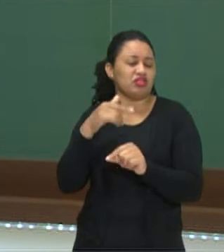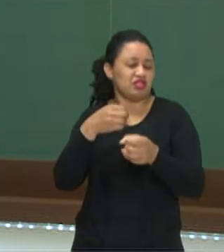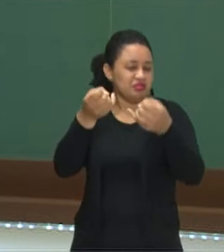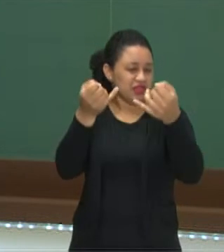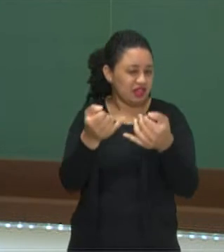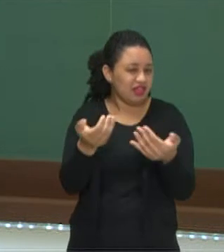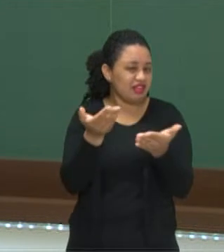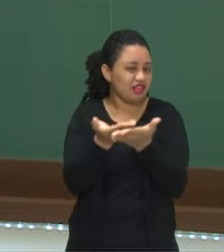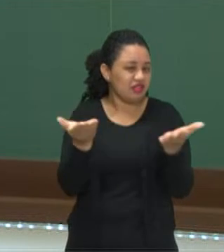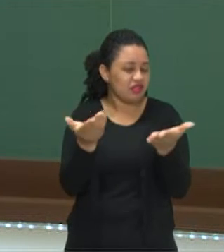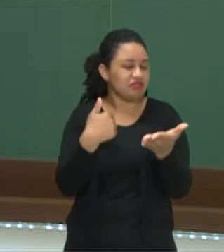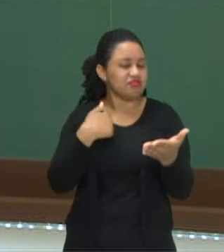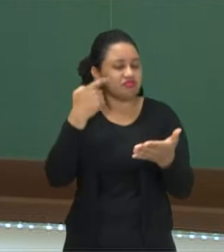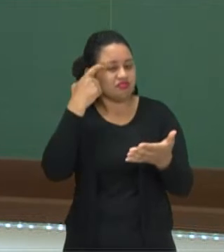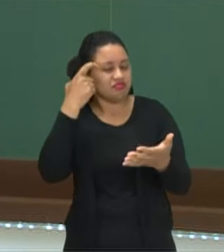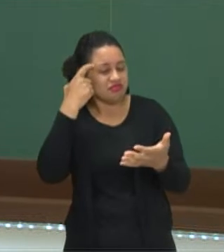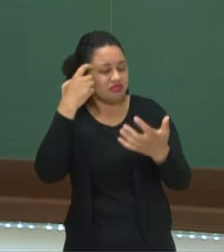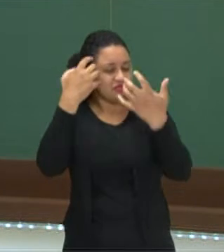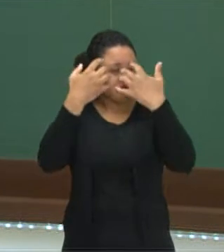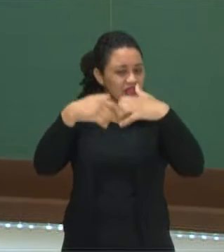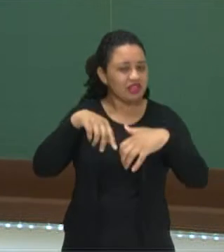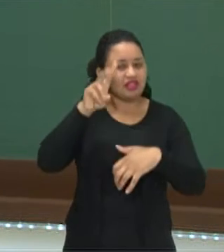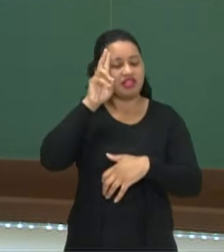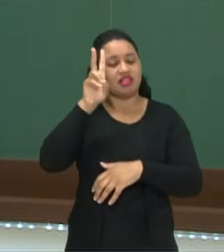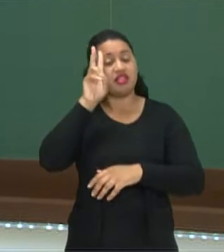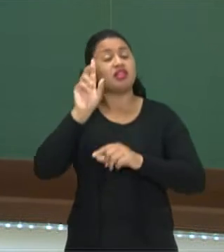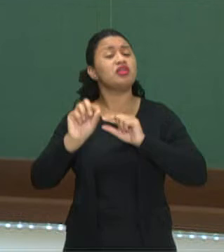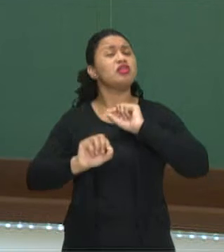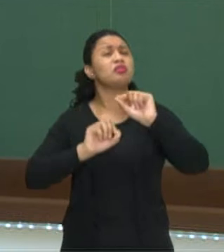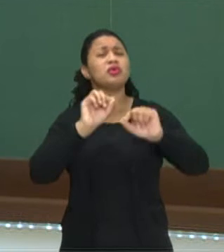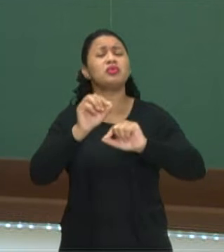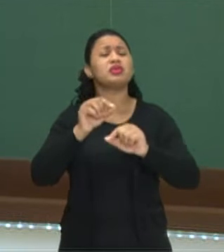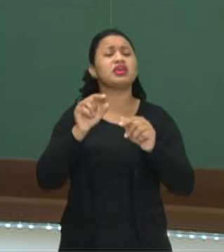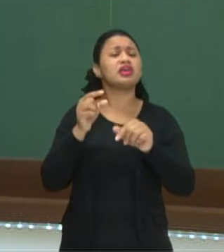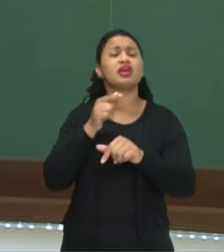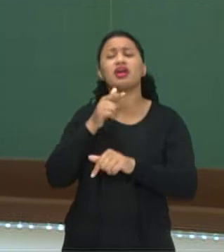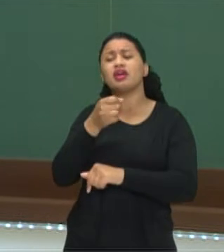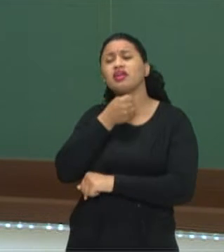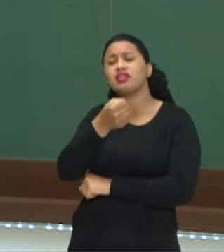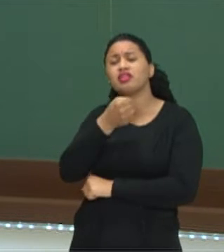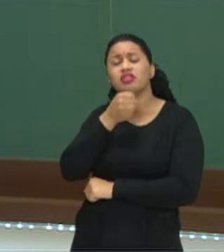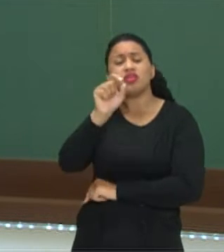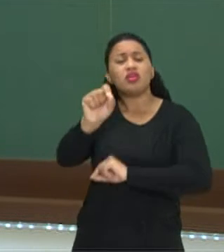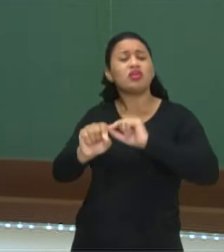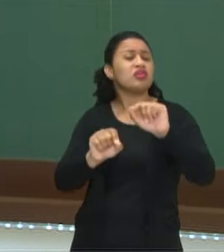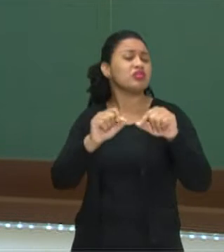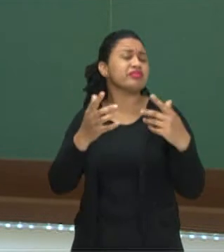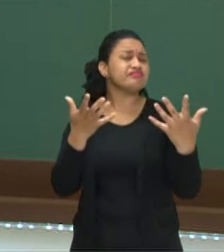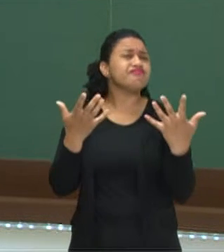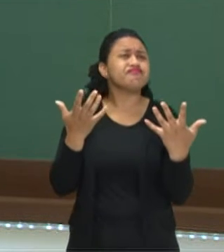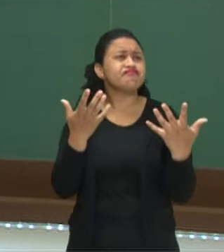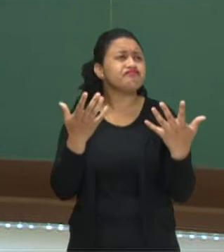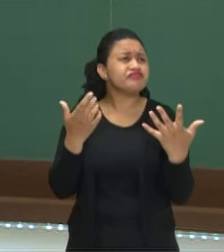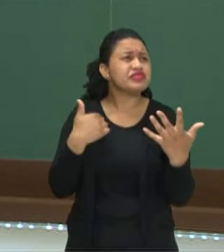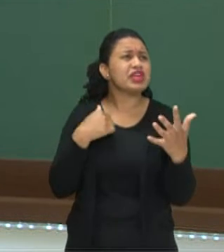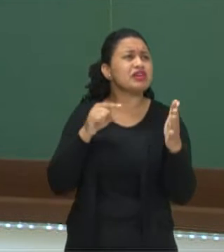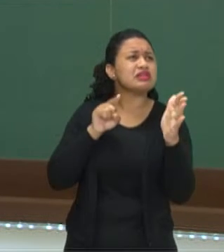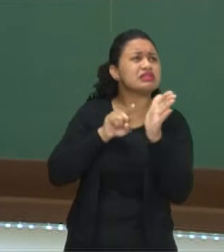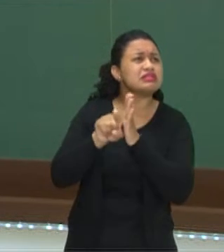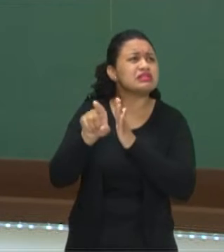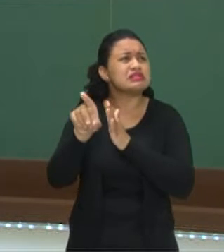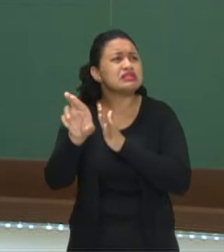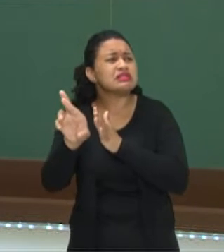aula de hoje. Pensa, lembra lá, o que é um talk show mesmo, teacher? É